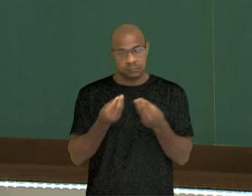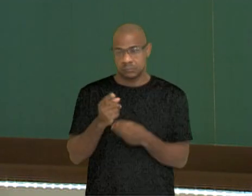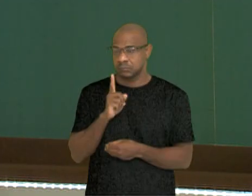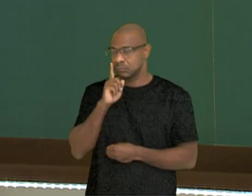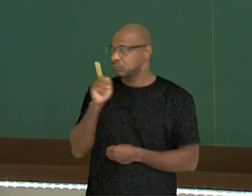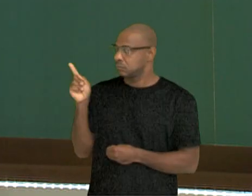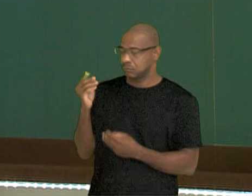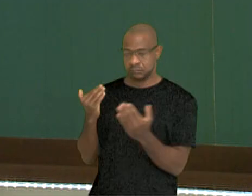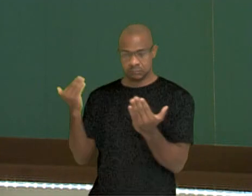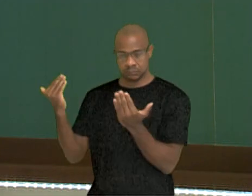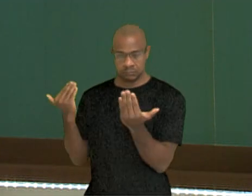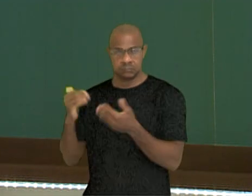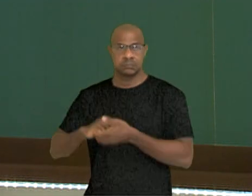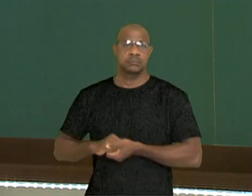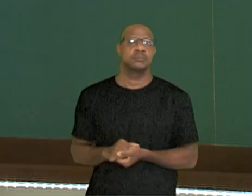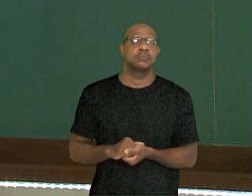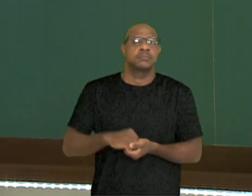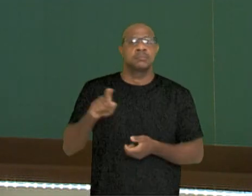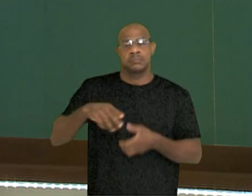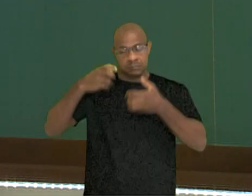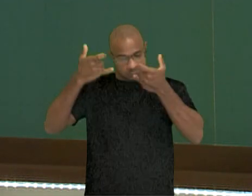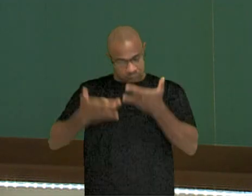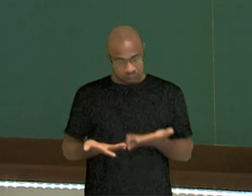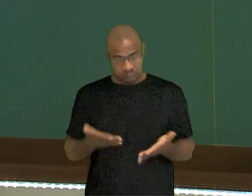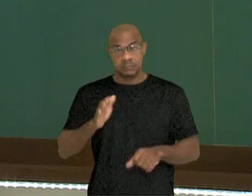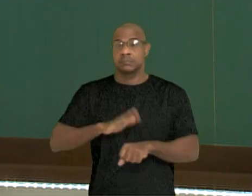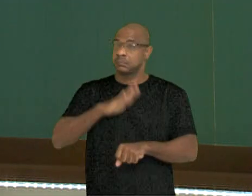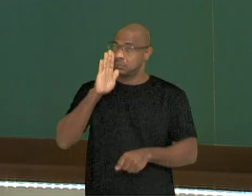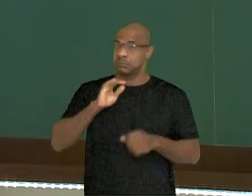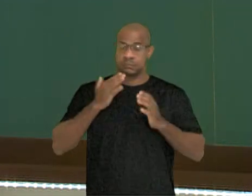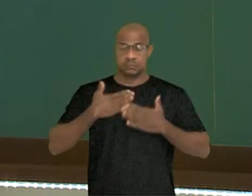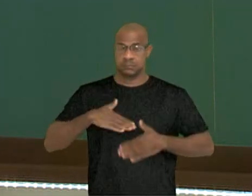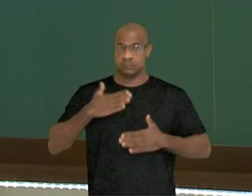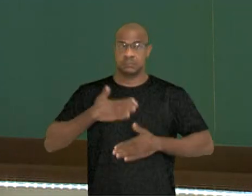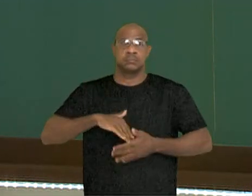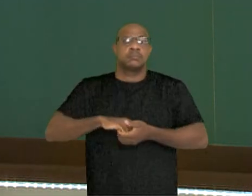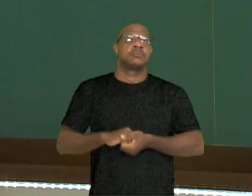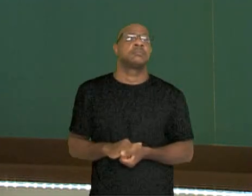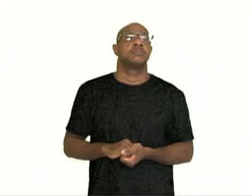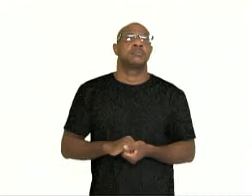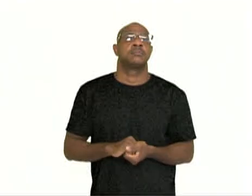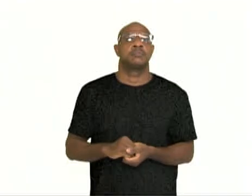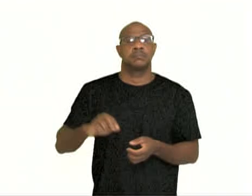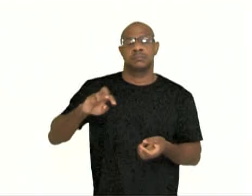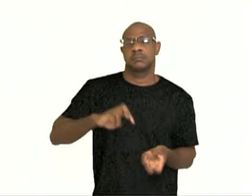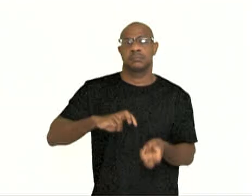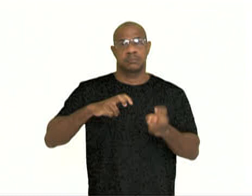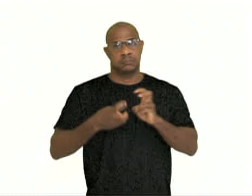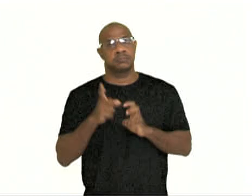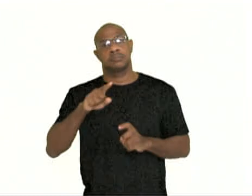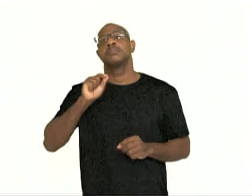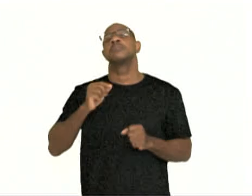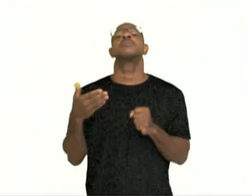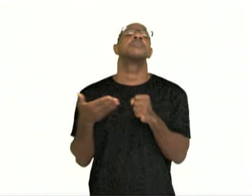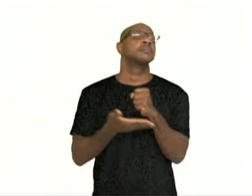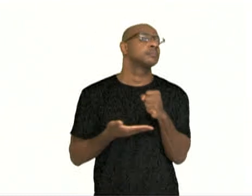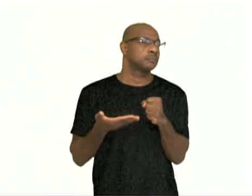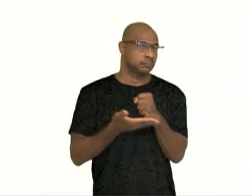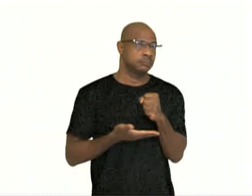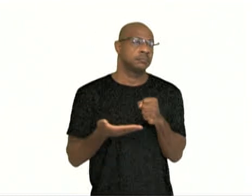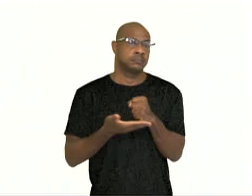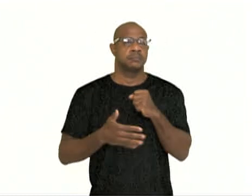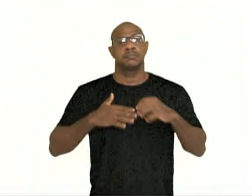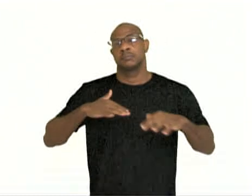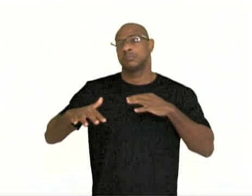gente vai falar um pouquinho mais sobre a ginga, tá? Então olha só, a ginga é a base da capoeira, um